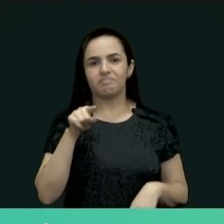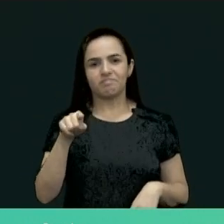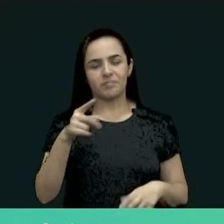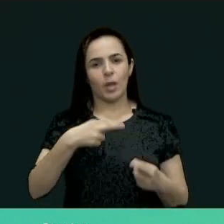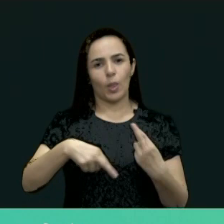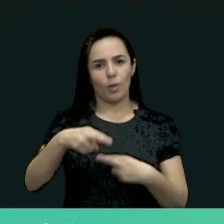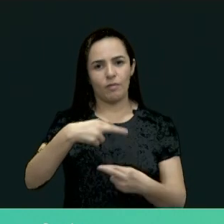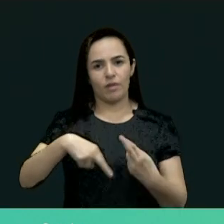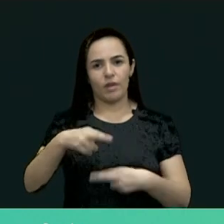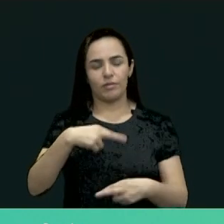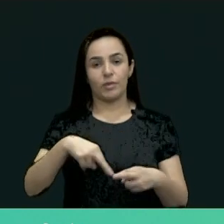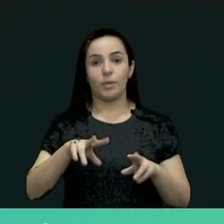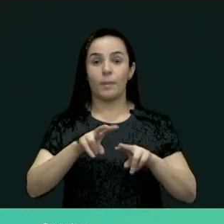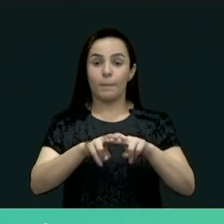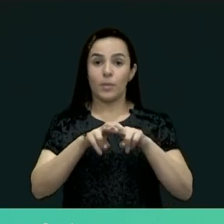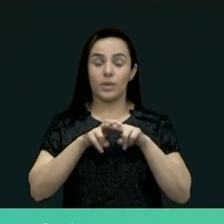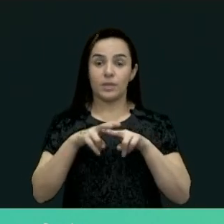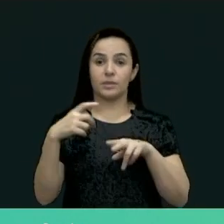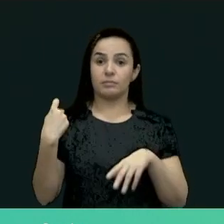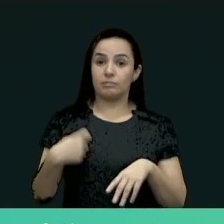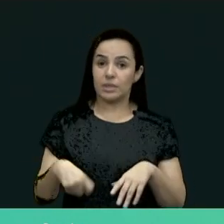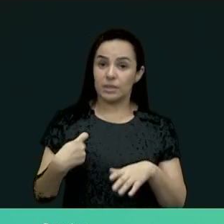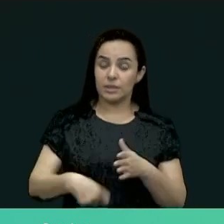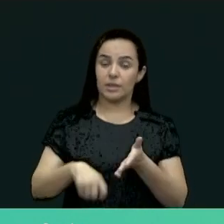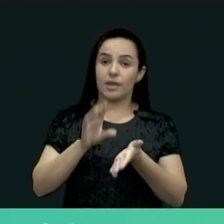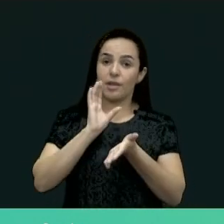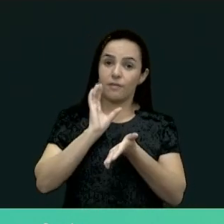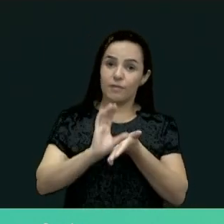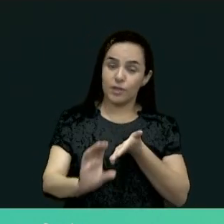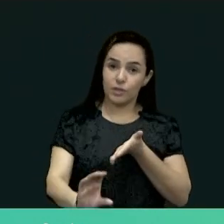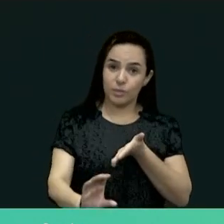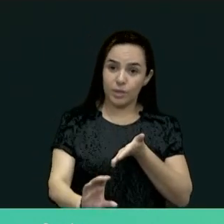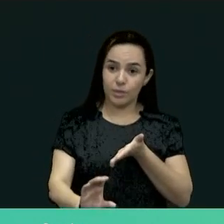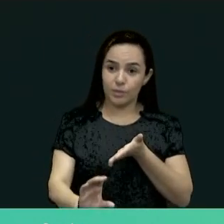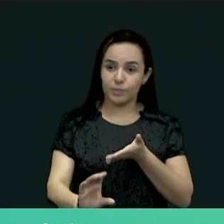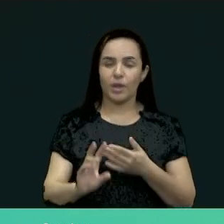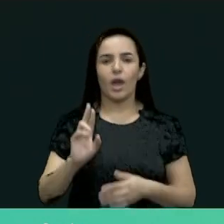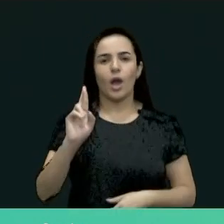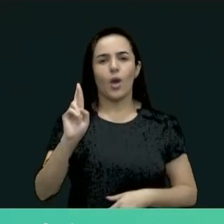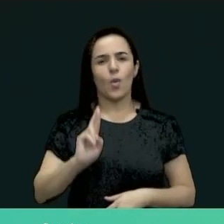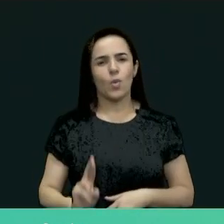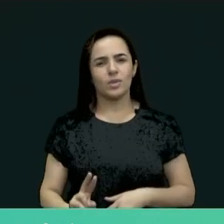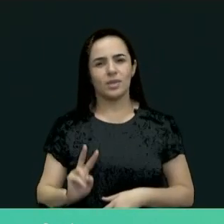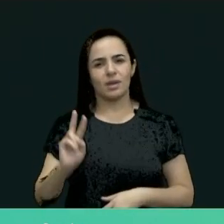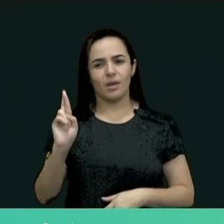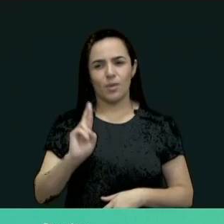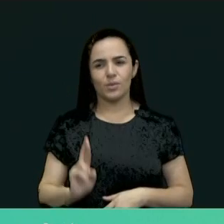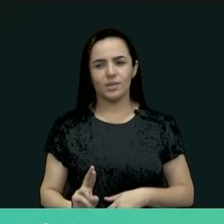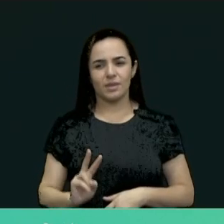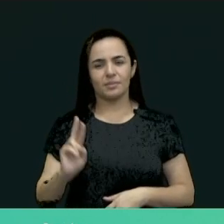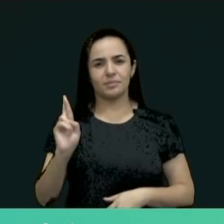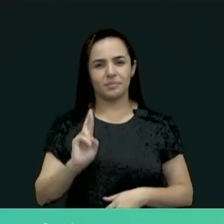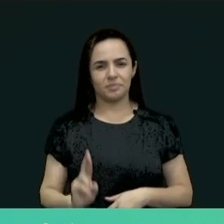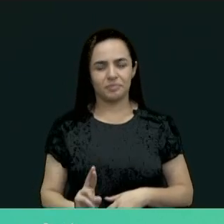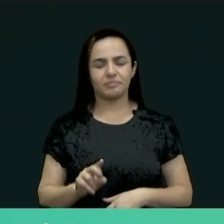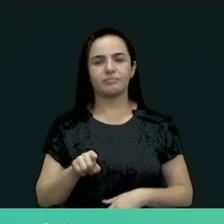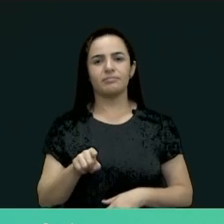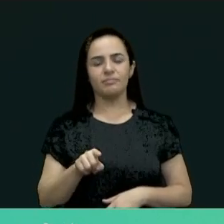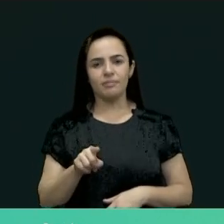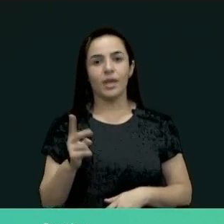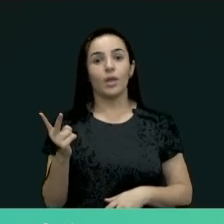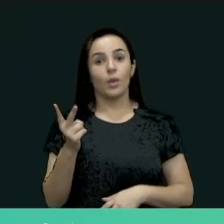de investimentos em energias renováveis, porque você garante a sua soberania nacional